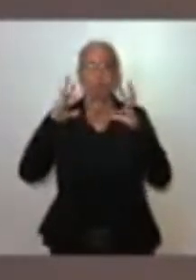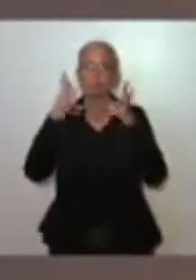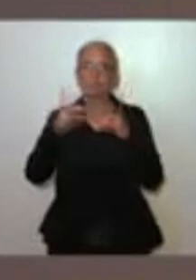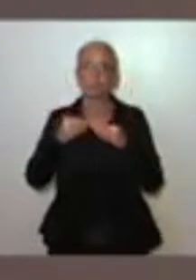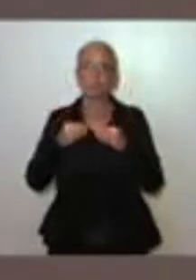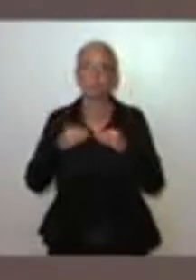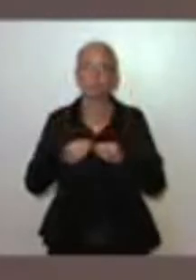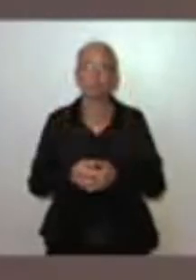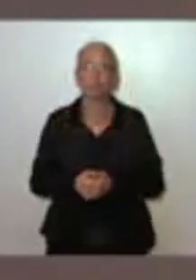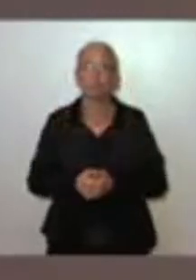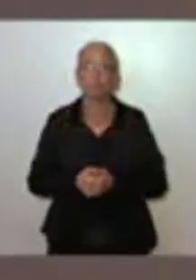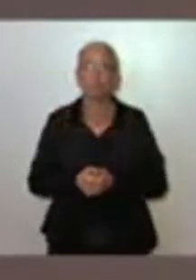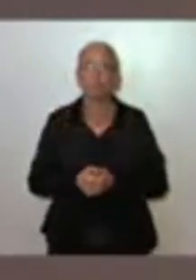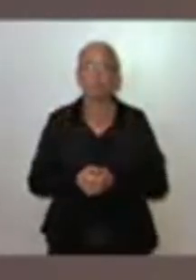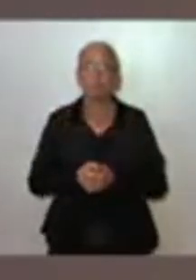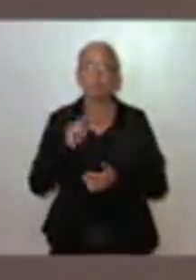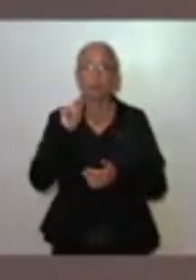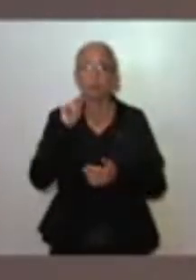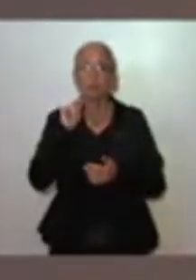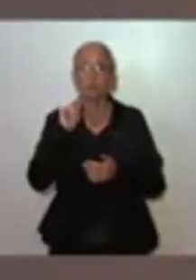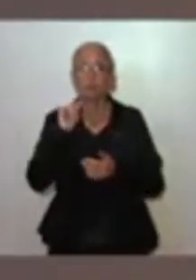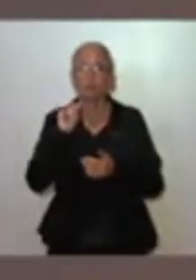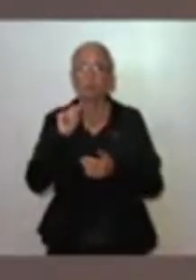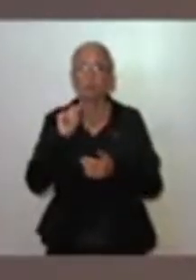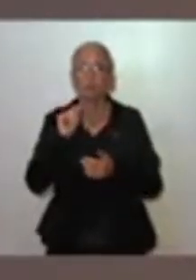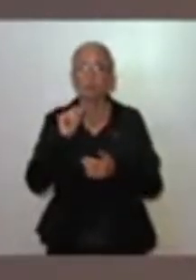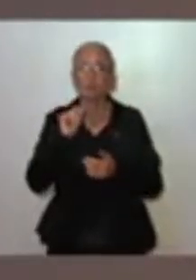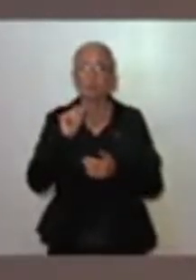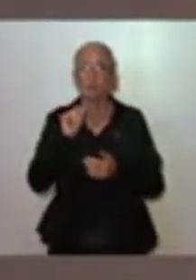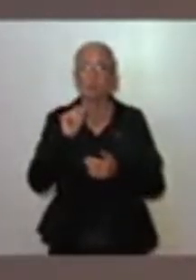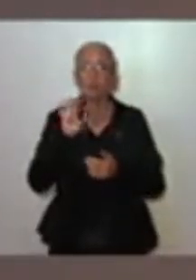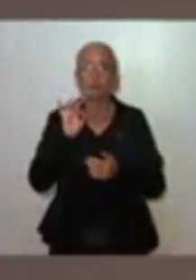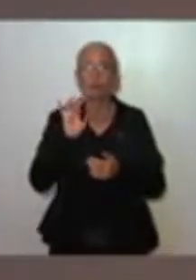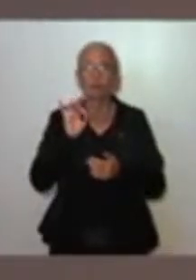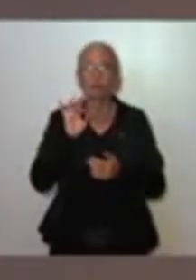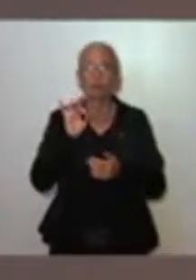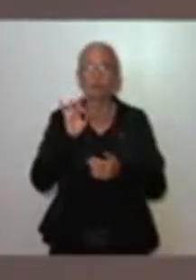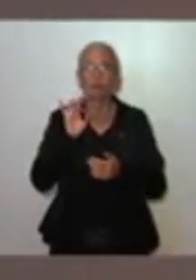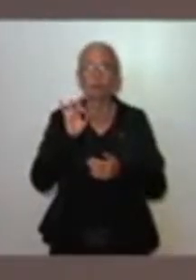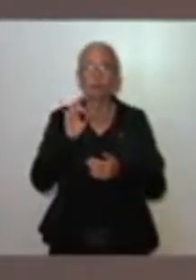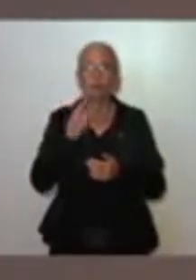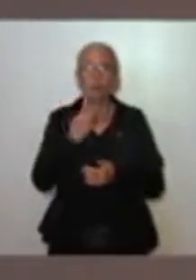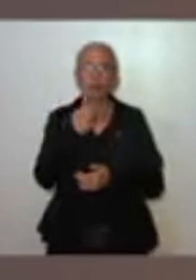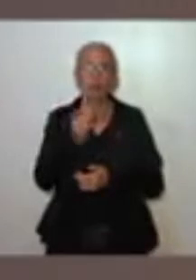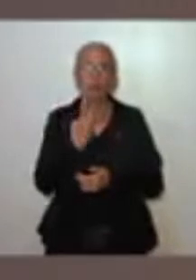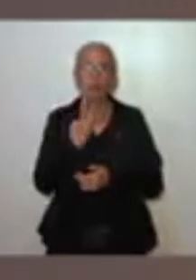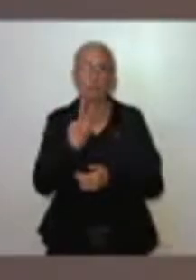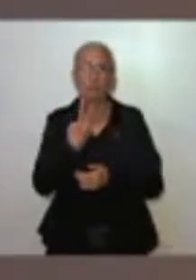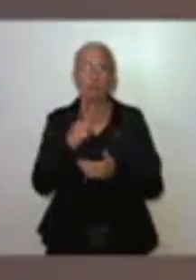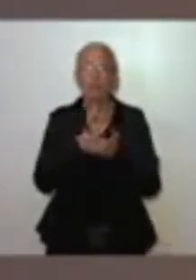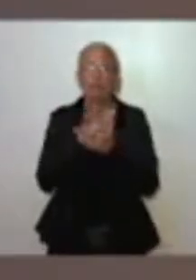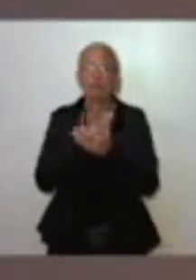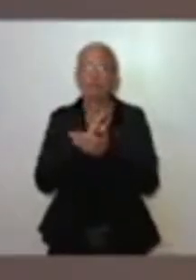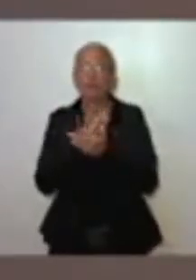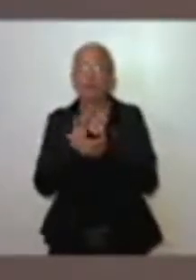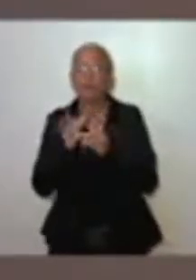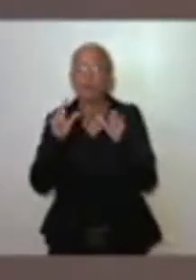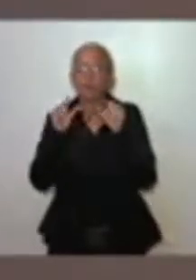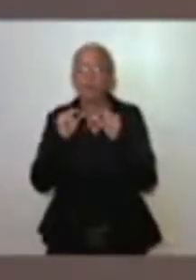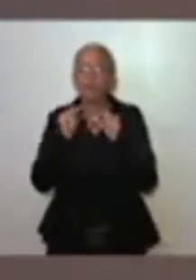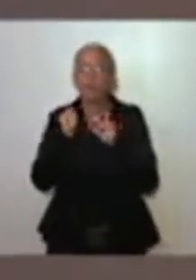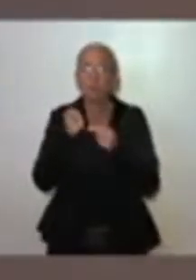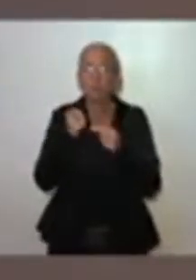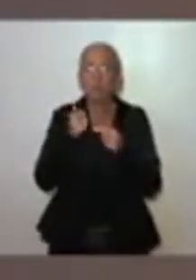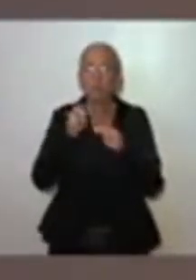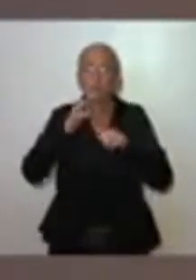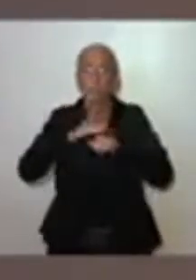problemas tanto um conselho Não se contente em ser mais ou menos procurem ser o